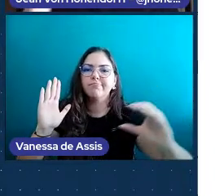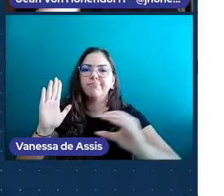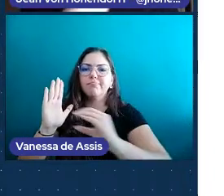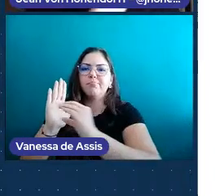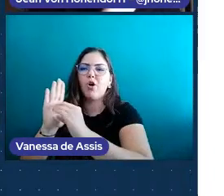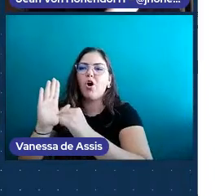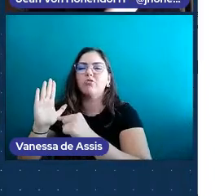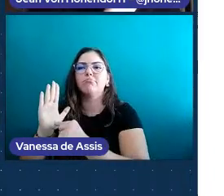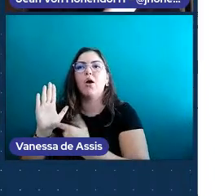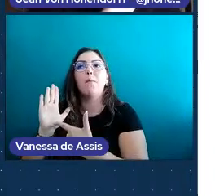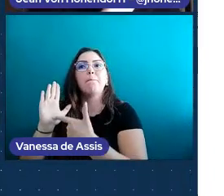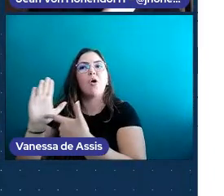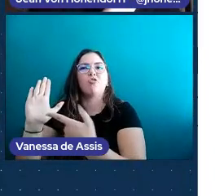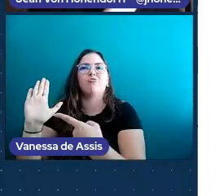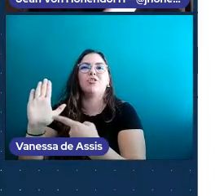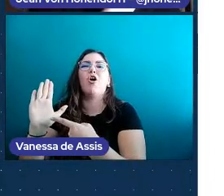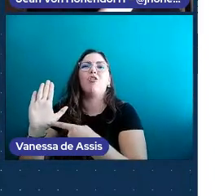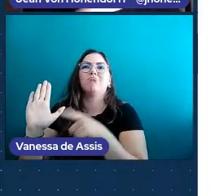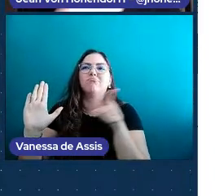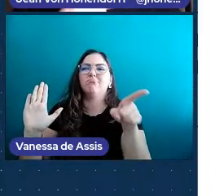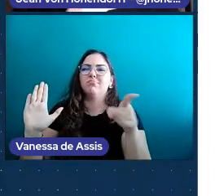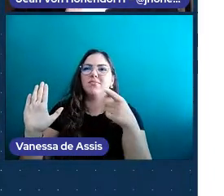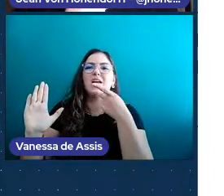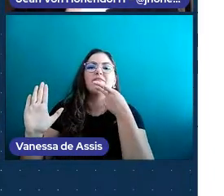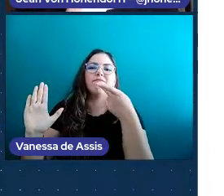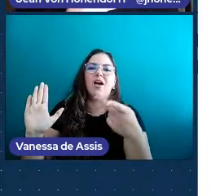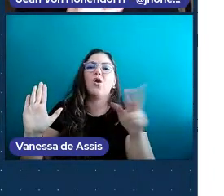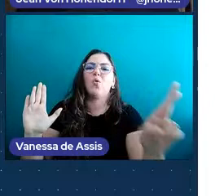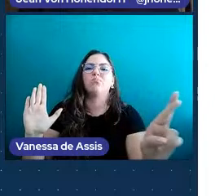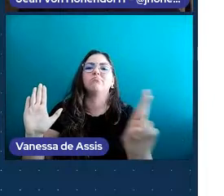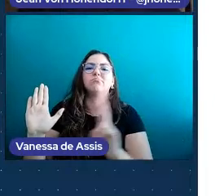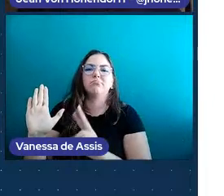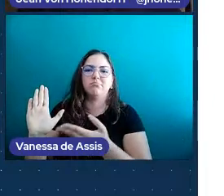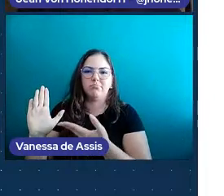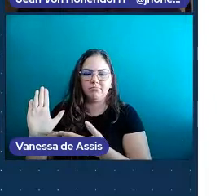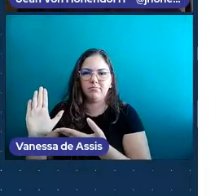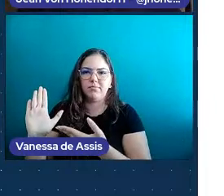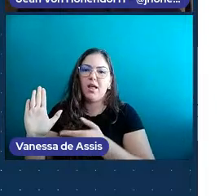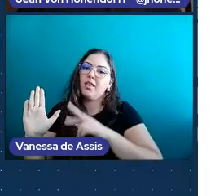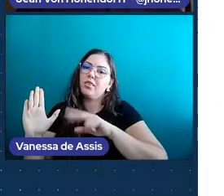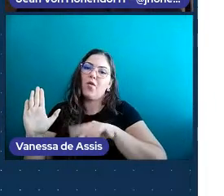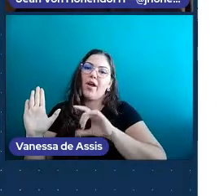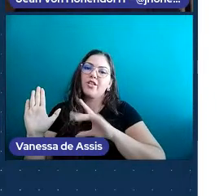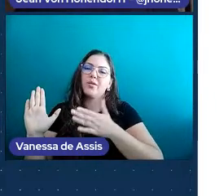que está ali foi dito realmente por um participante, que não é algo só da minha subjetividade.